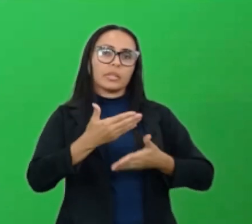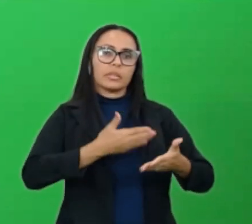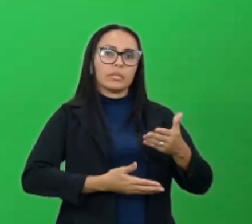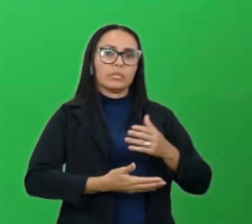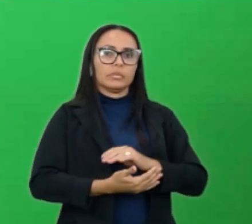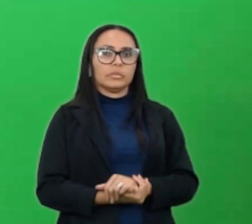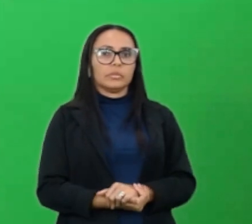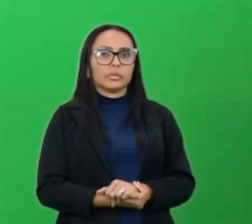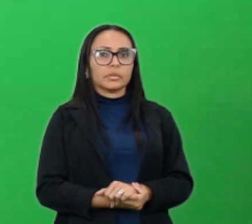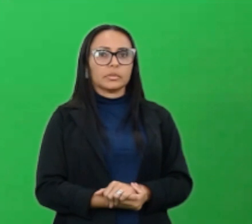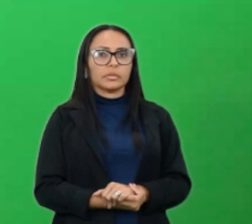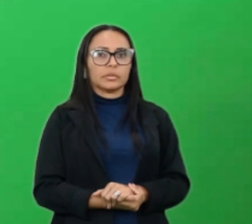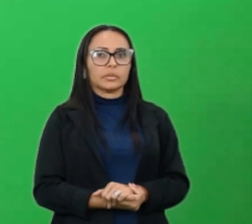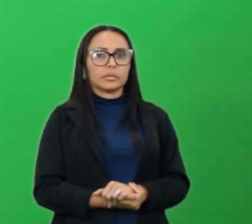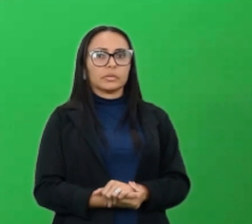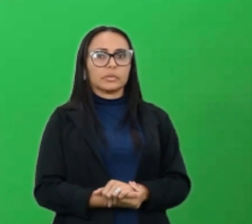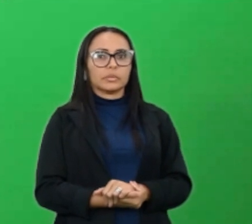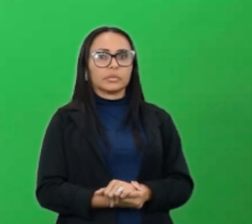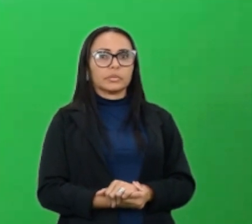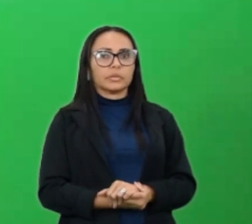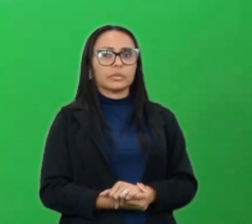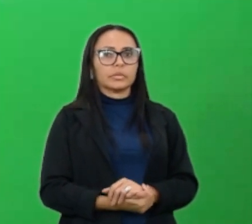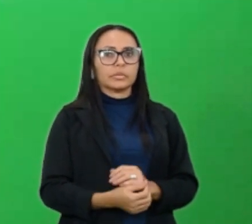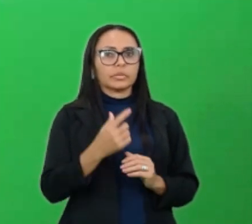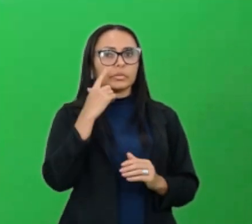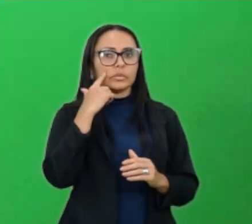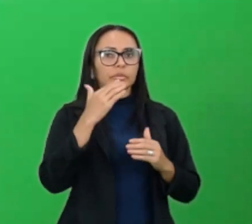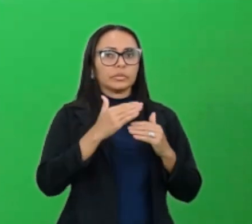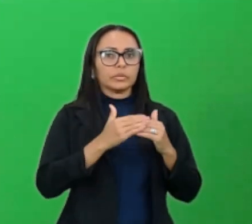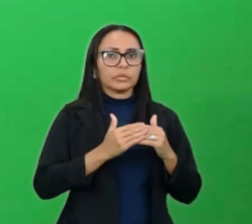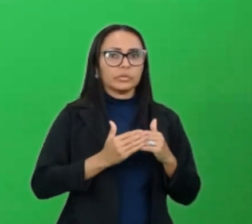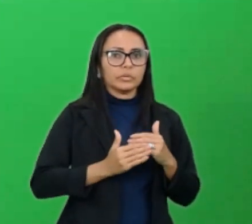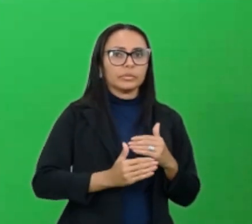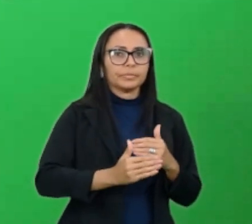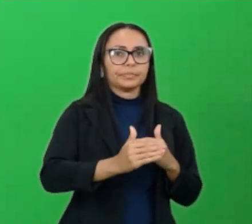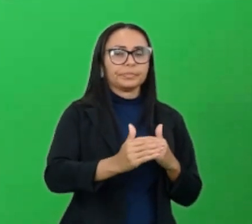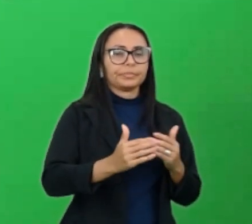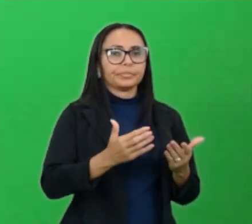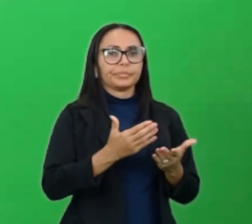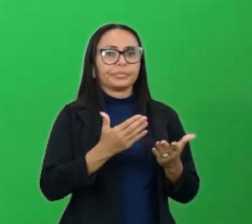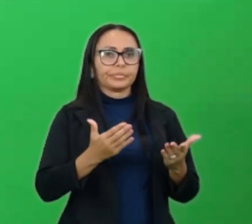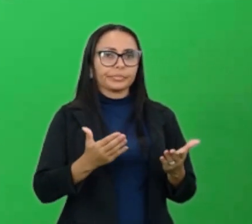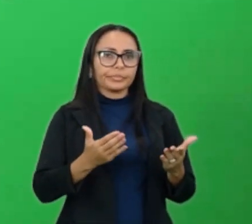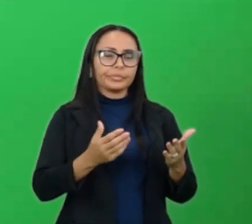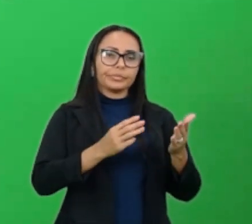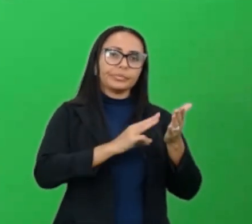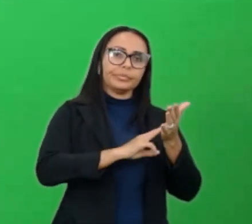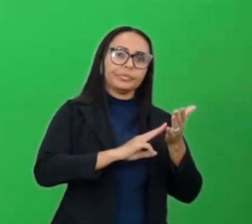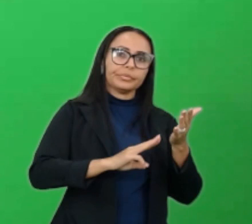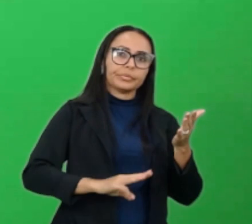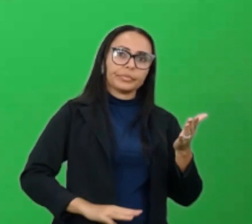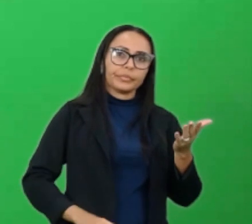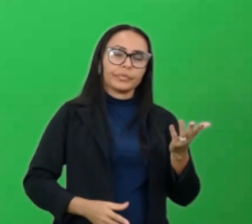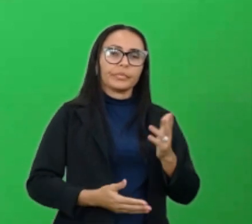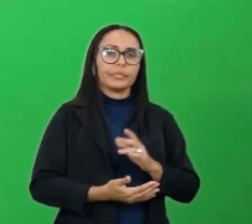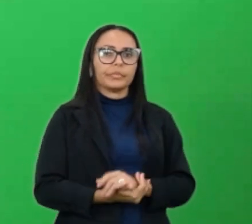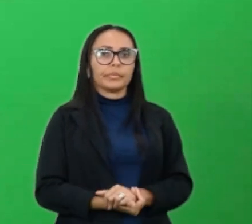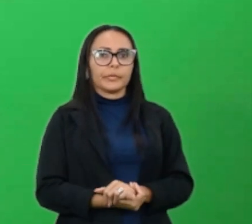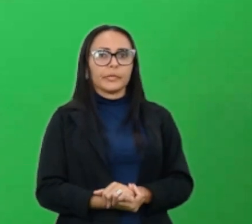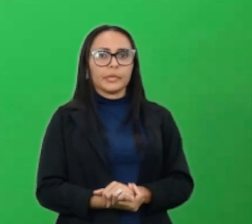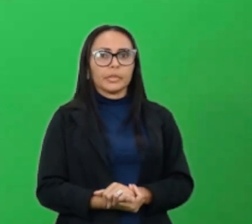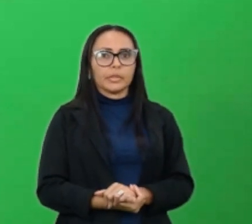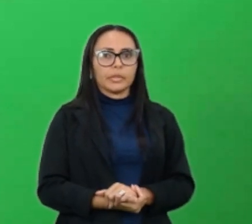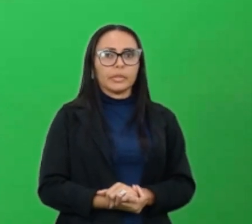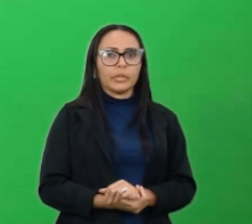Nos passos iniciais dessa metodologia, então, é feita a seleção dos